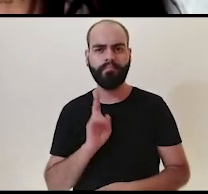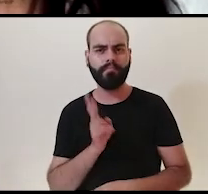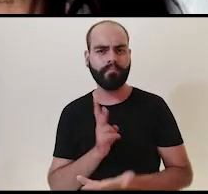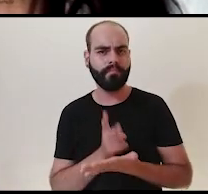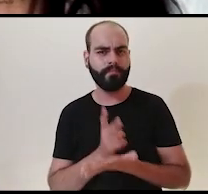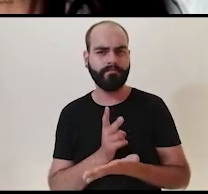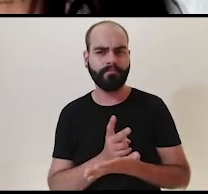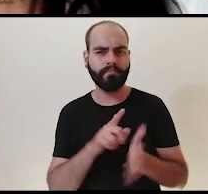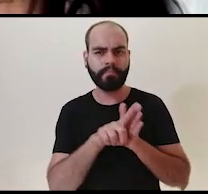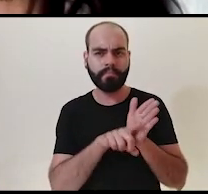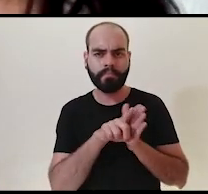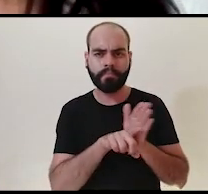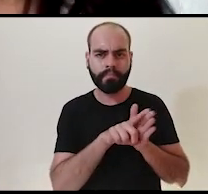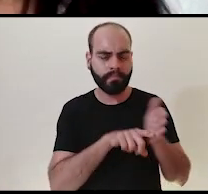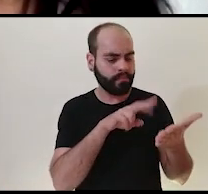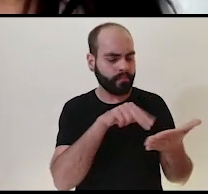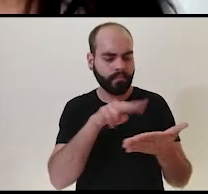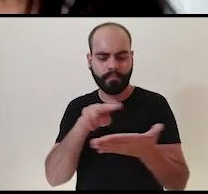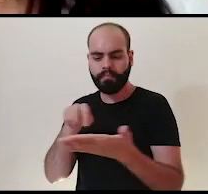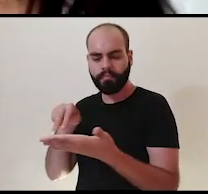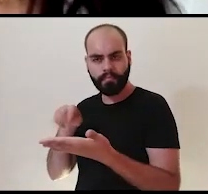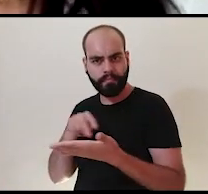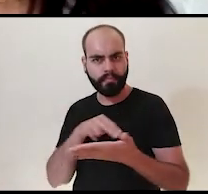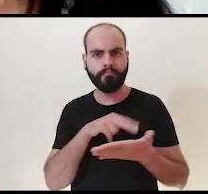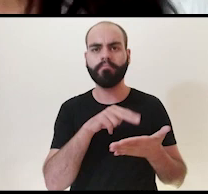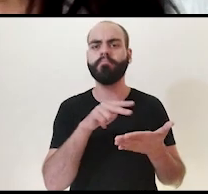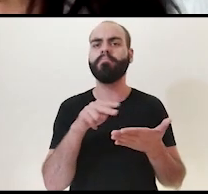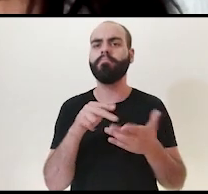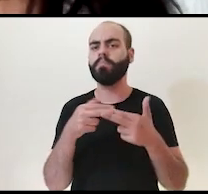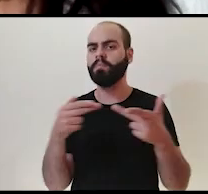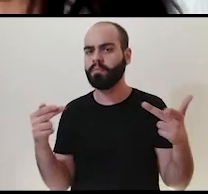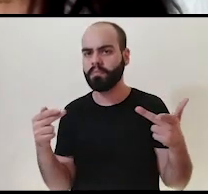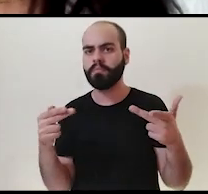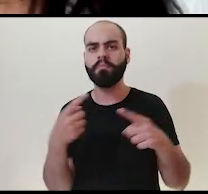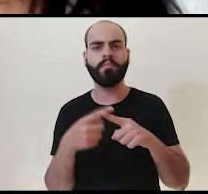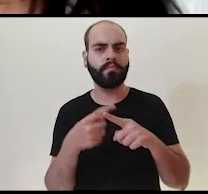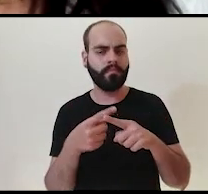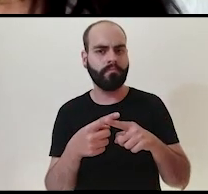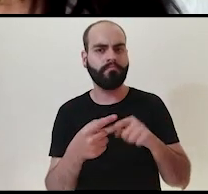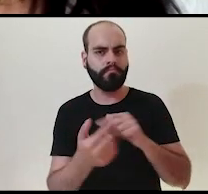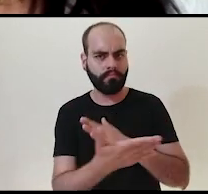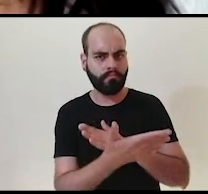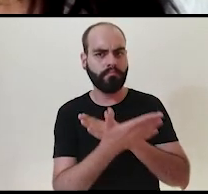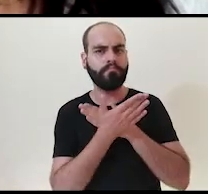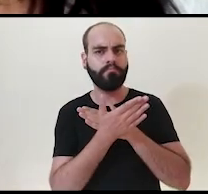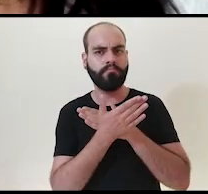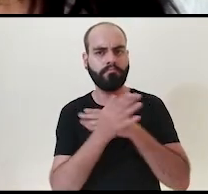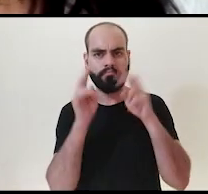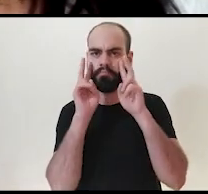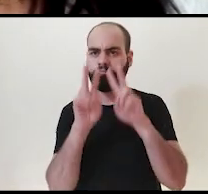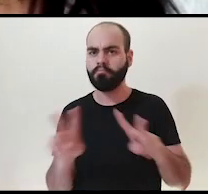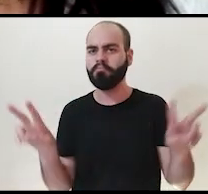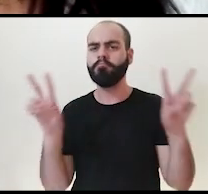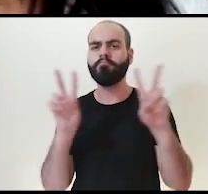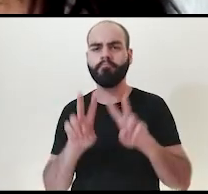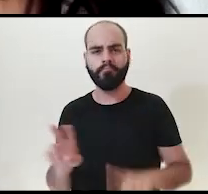consumindo mesmo Isso é muito conteúdo, legal. né? Porque isso condiciona o seu olhar e